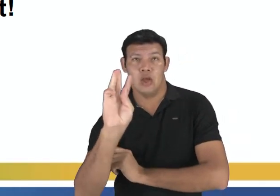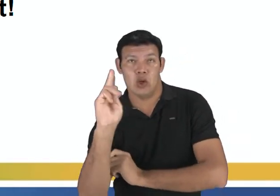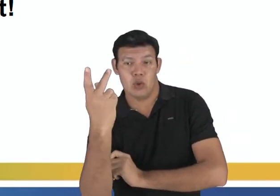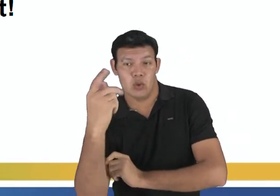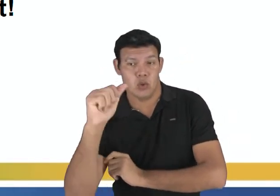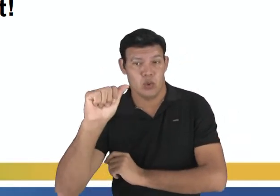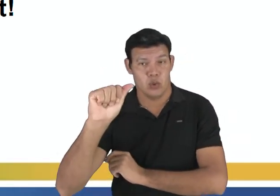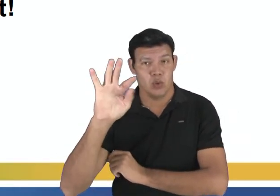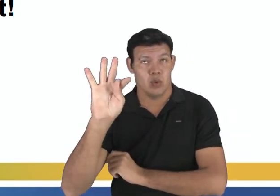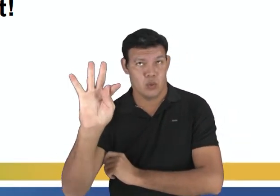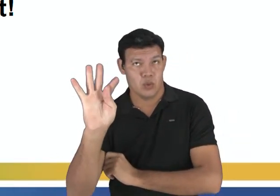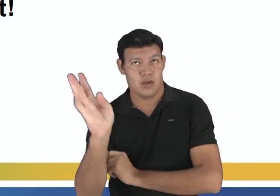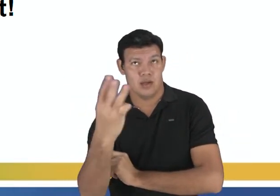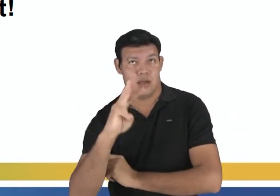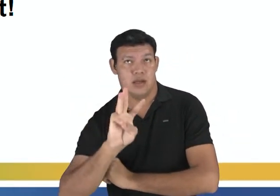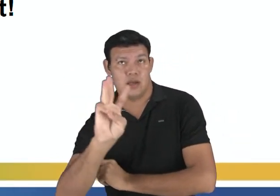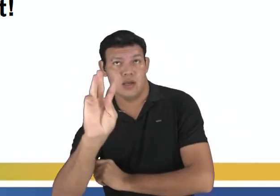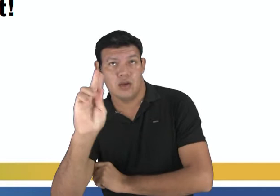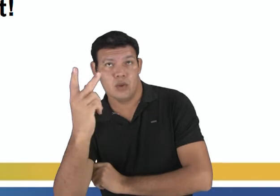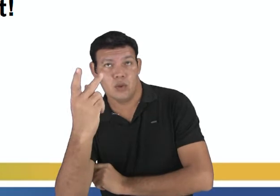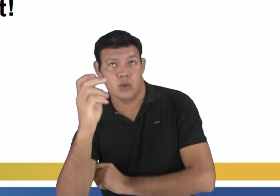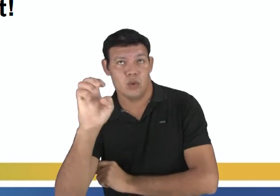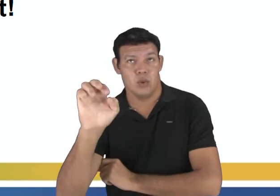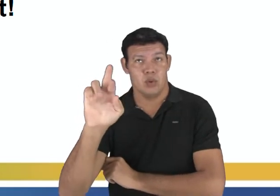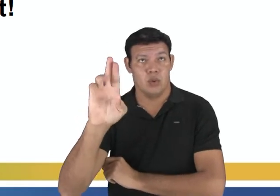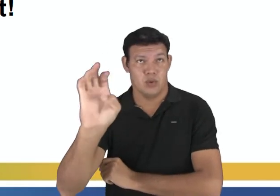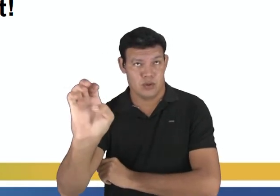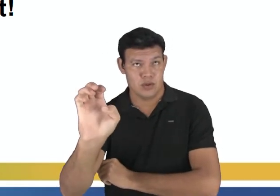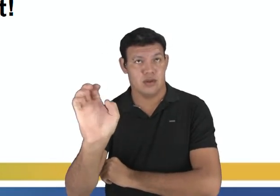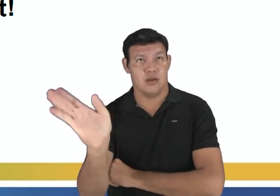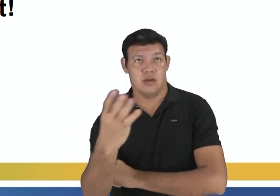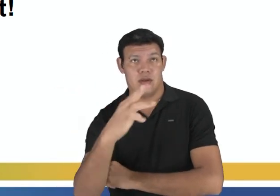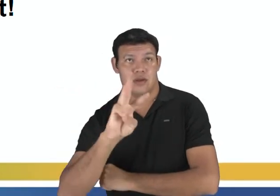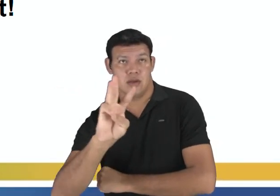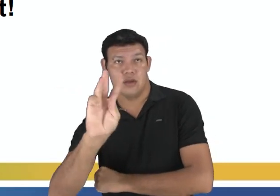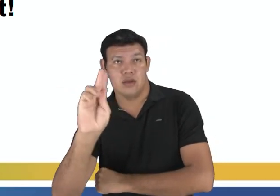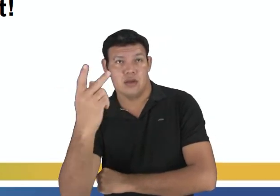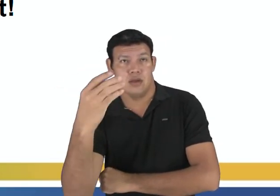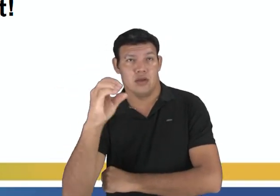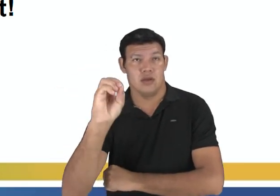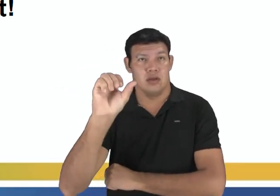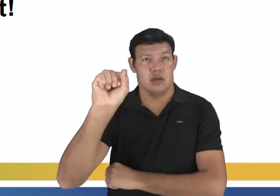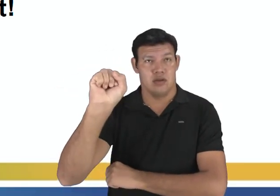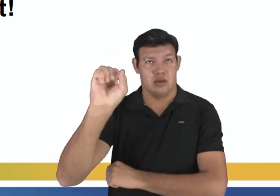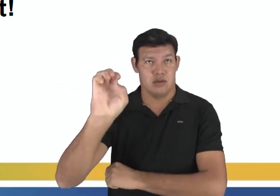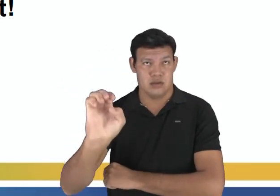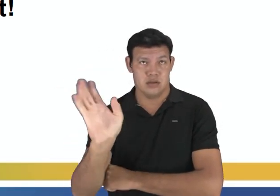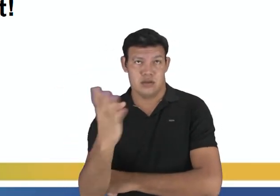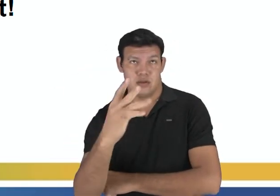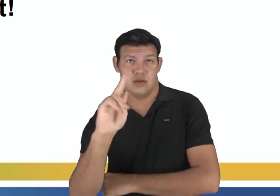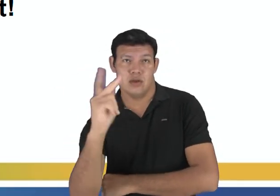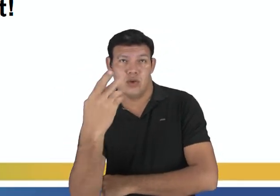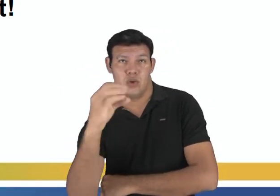whose, how ou when. Vamos lá, pessoal. Letter A, letra A.